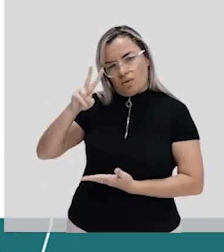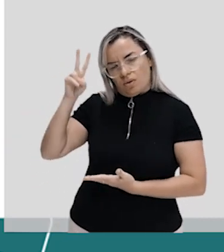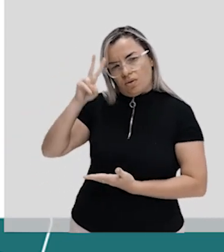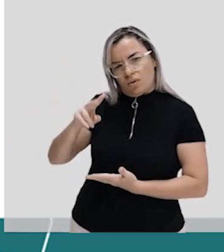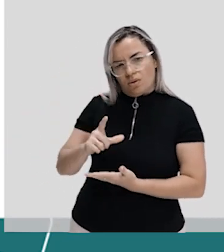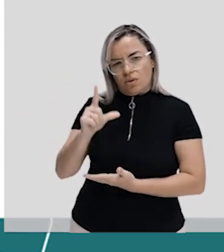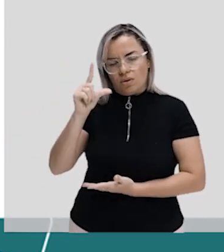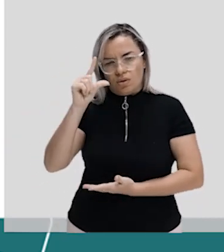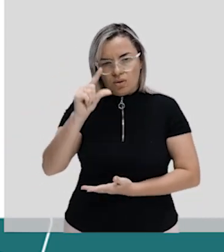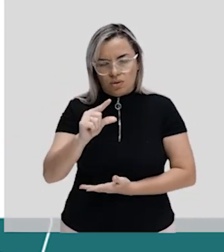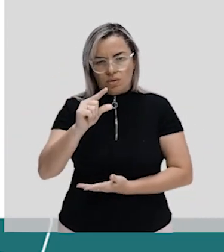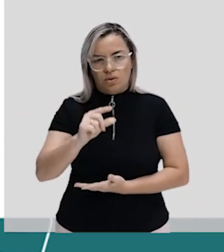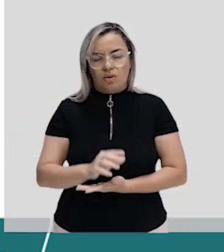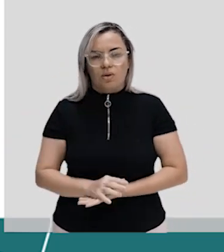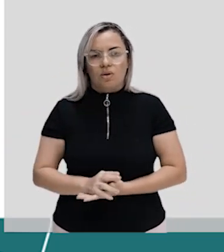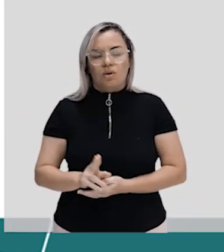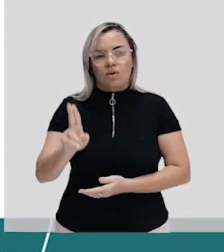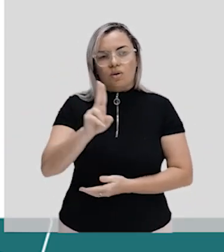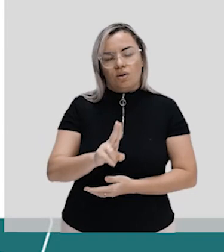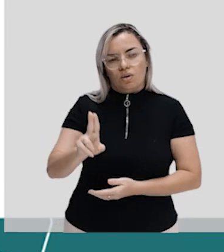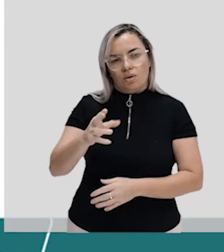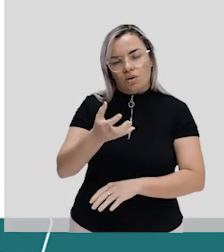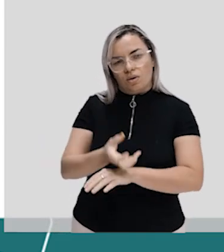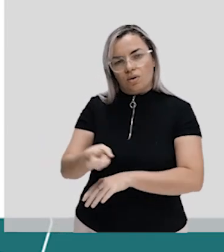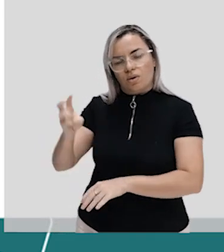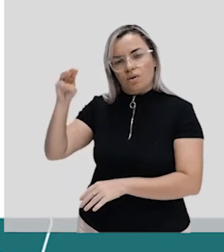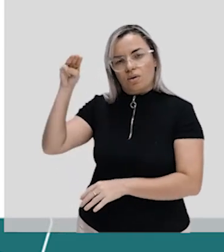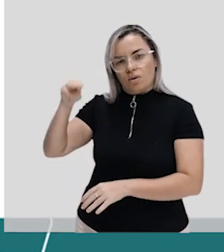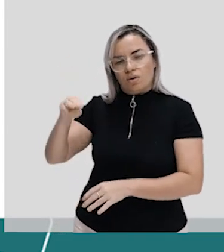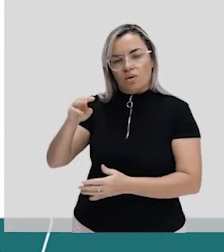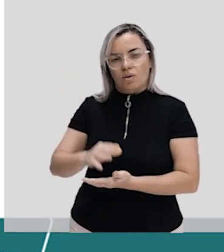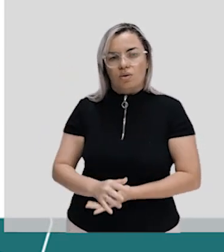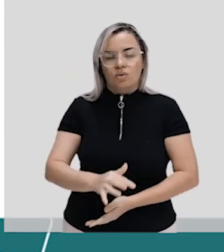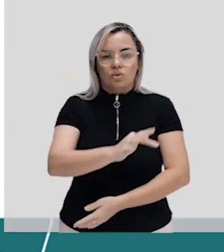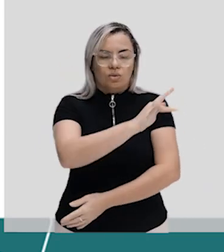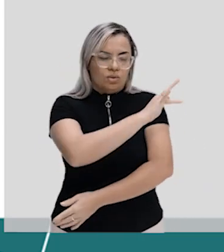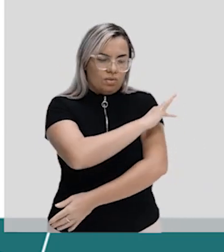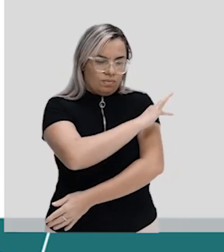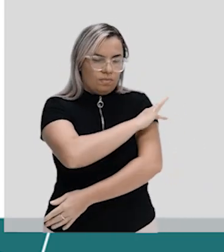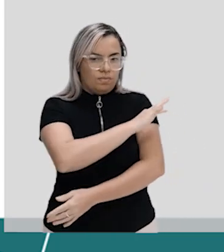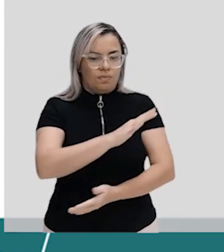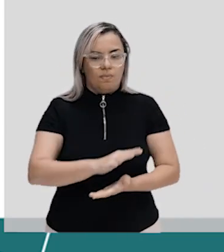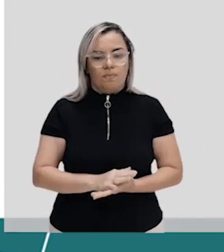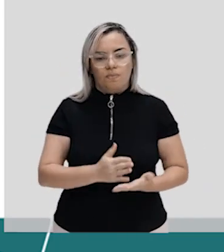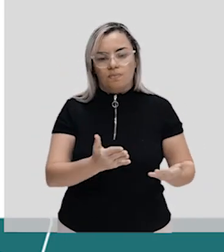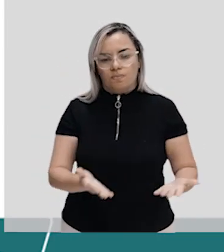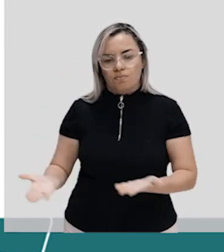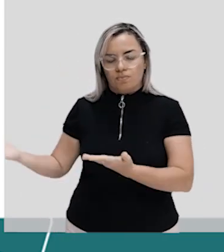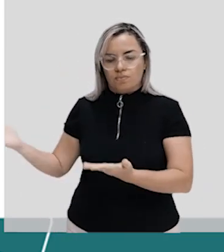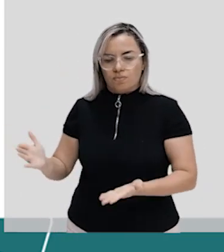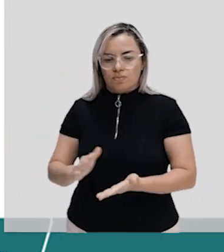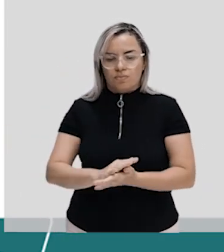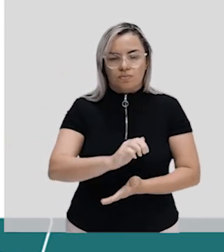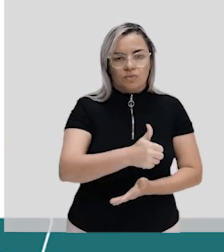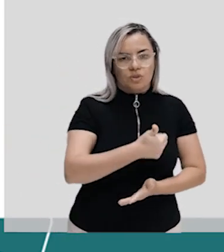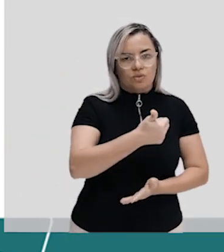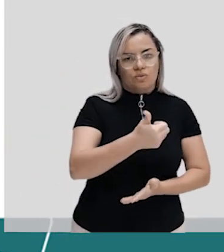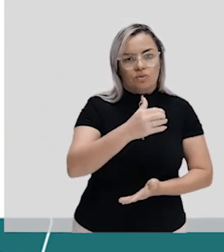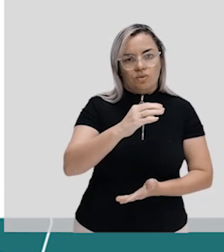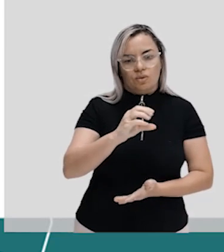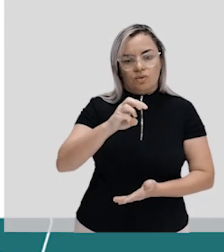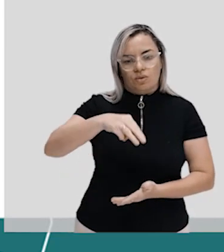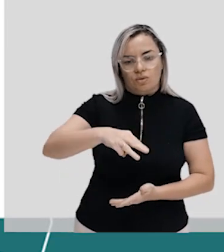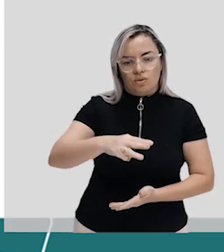pouquinho daquela matemática básica, daquela matemática lá do ensino fundamental. Olha só, 1 centímetro